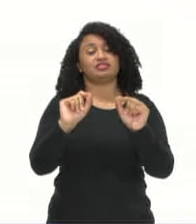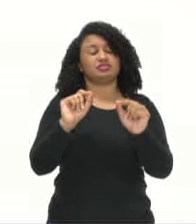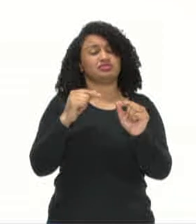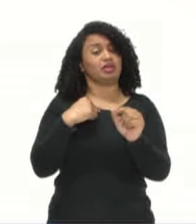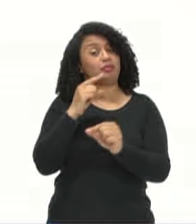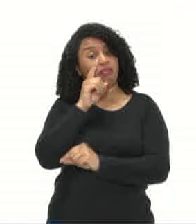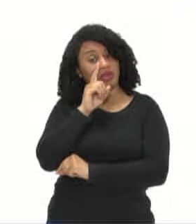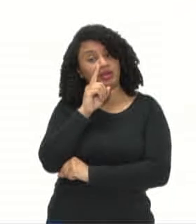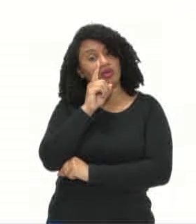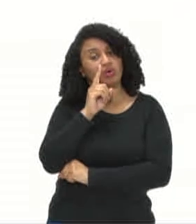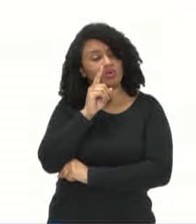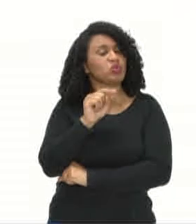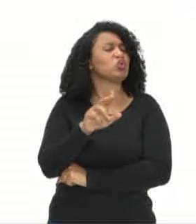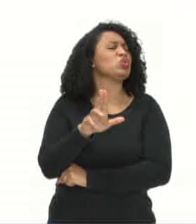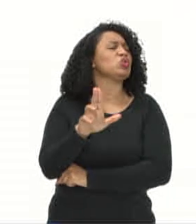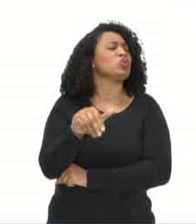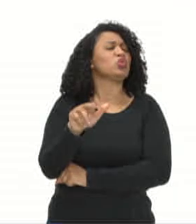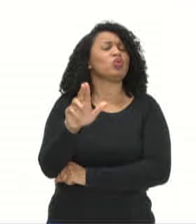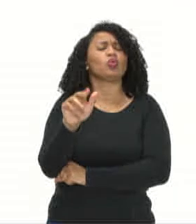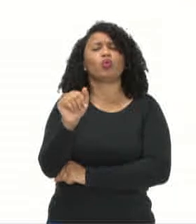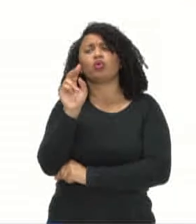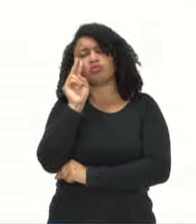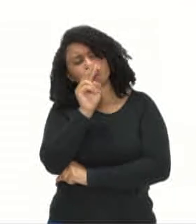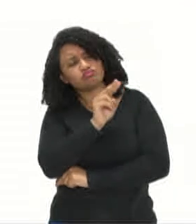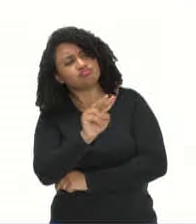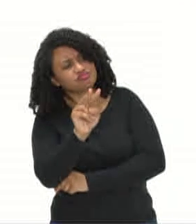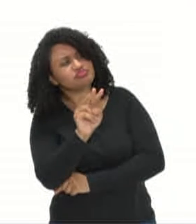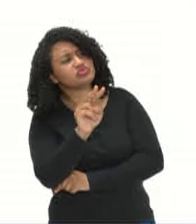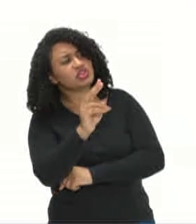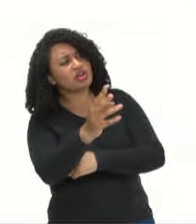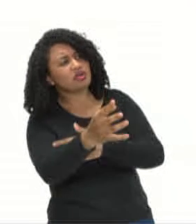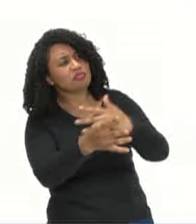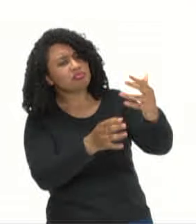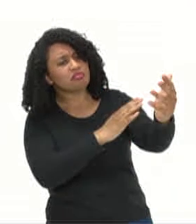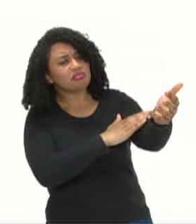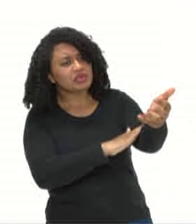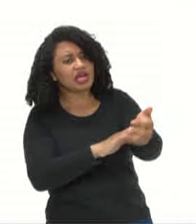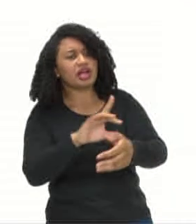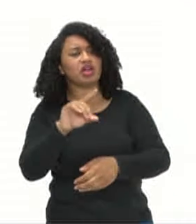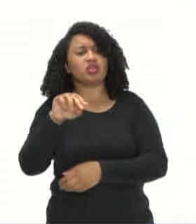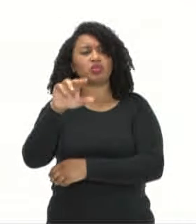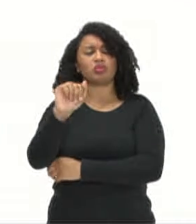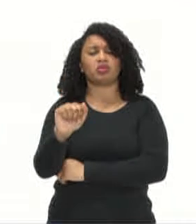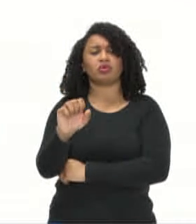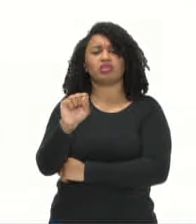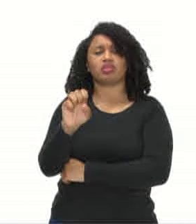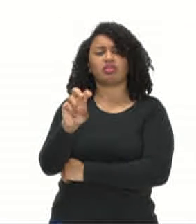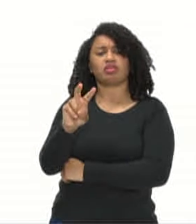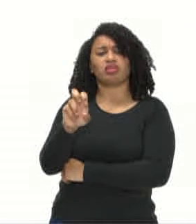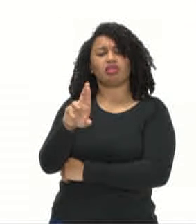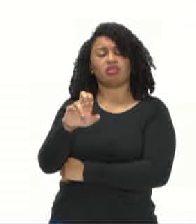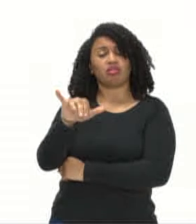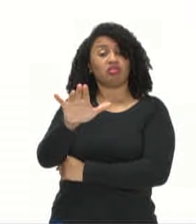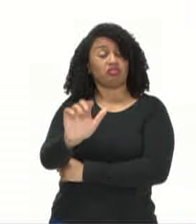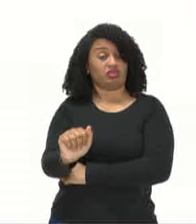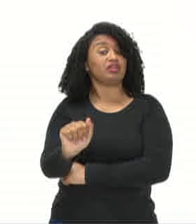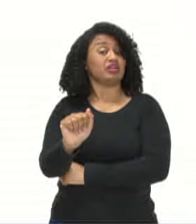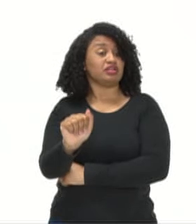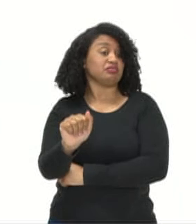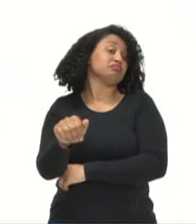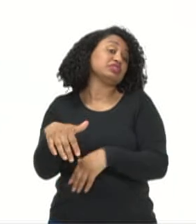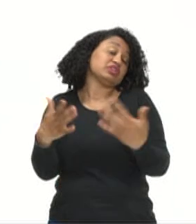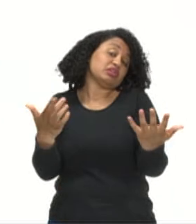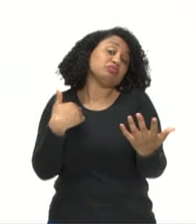arriscado. Nunca ele pôs os olhos nos braços de Dona Severina, que se não esquecesse de si e de tudo.